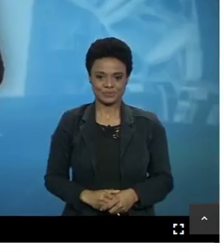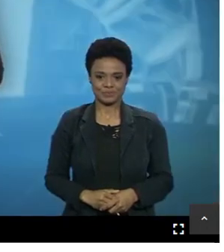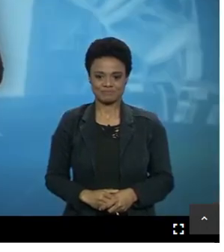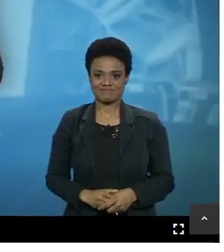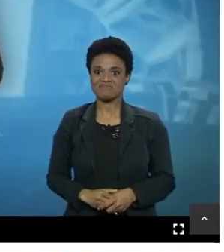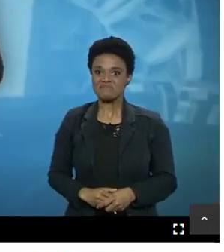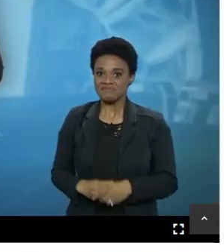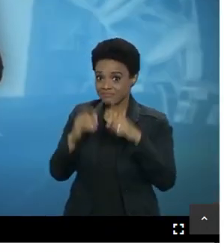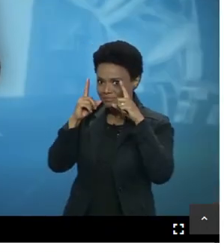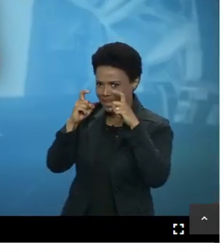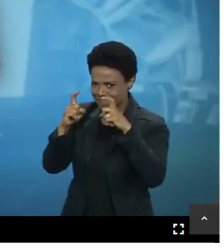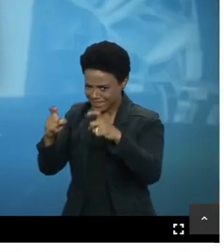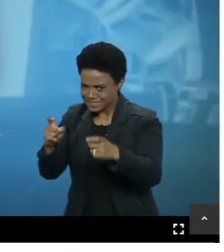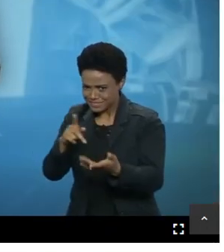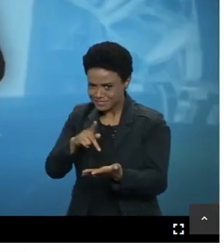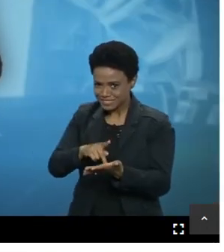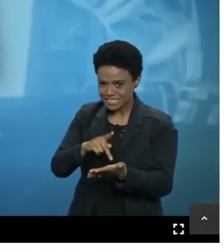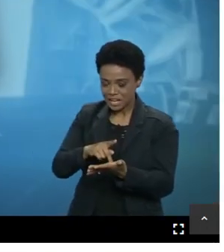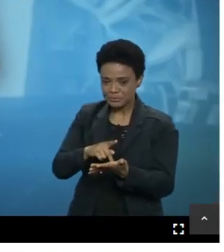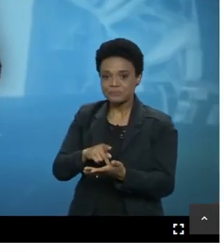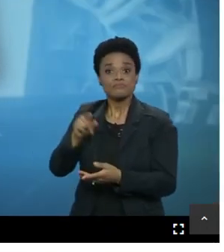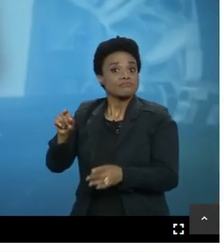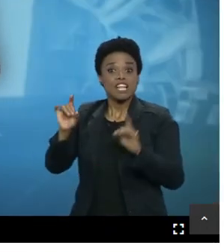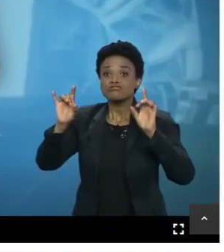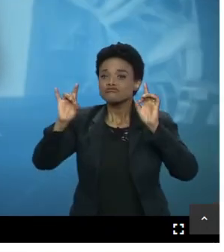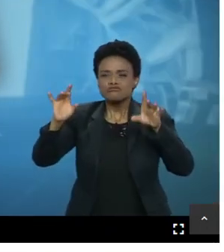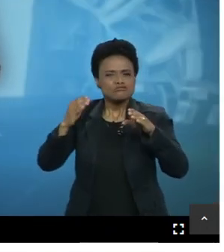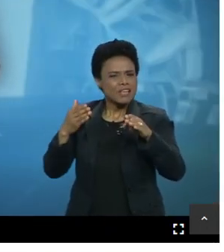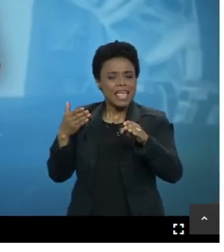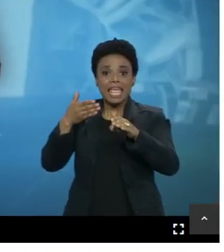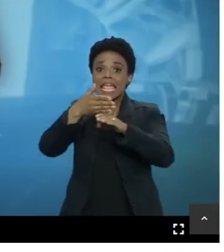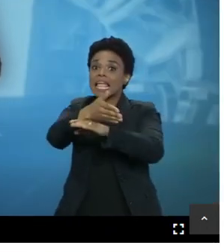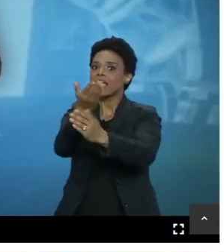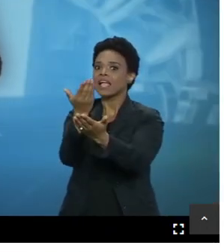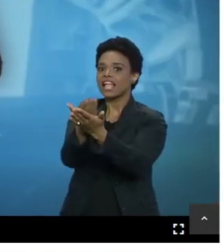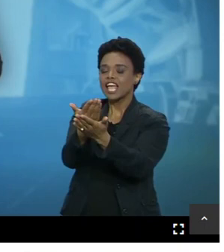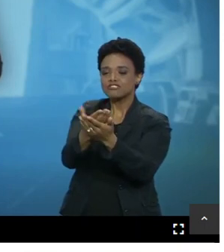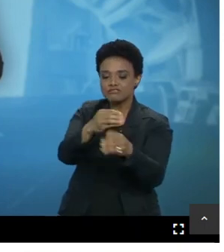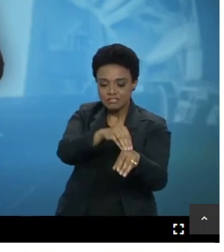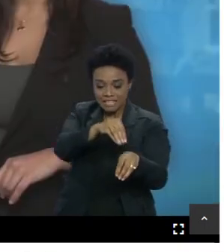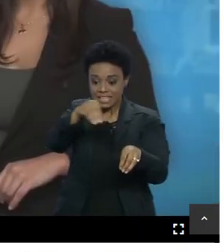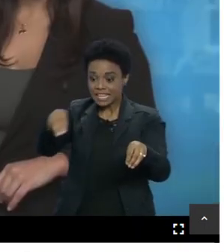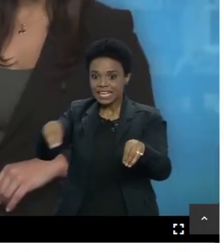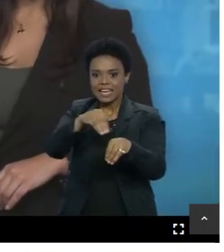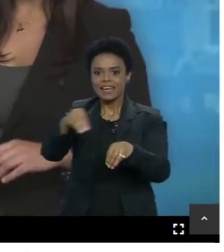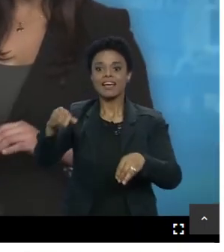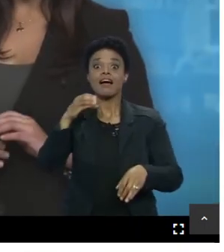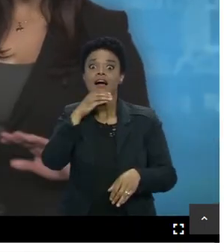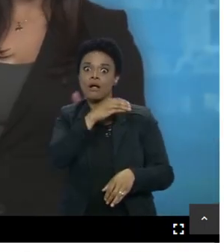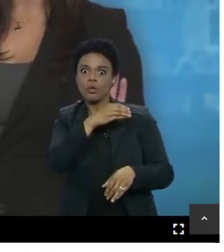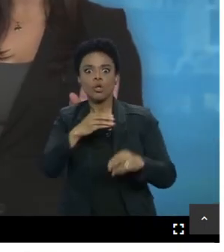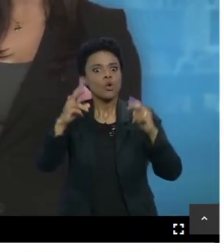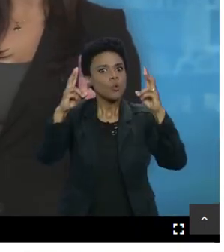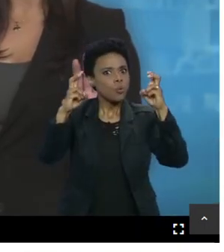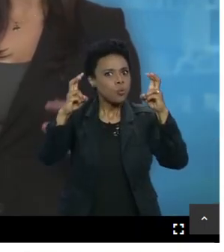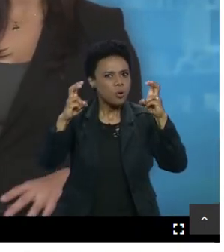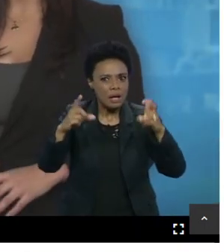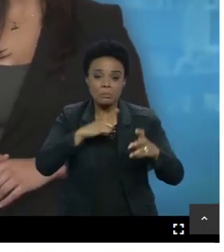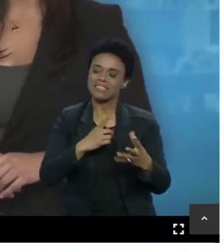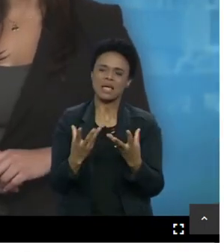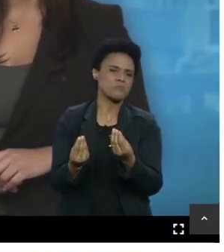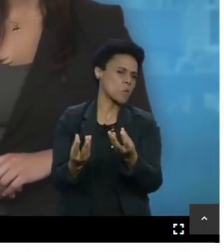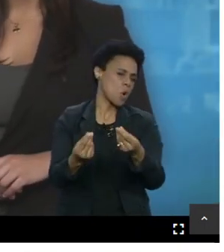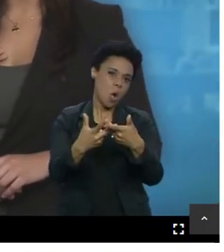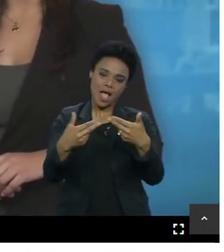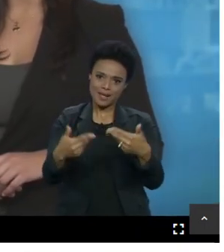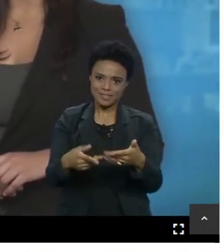Muito interessante, não é? E essa foi apenas uma introdução ao estudo de transferências de calor. O assunto, porém, ainda vai longe.